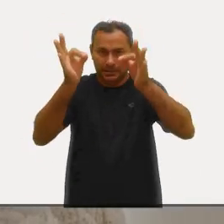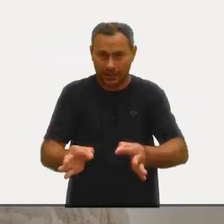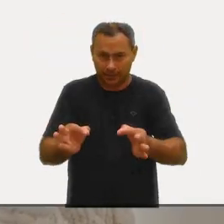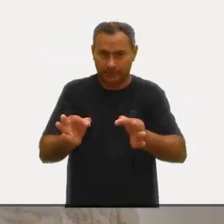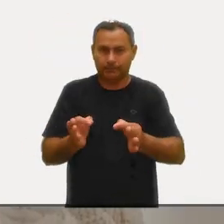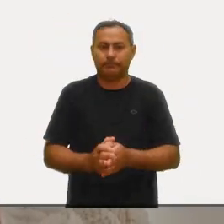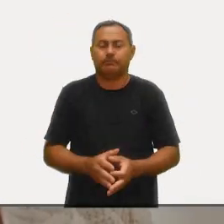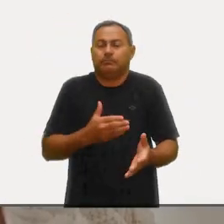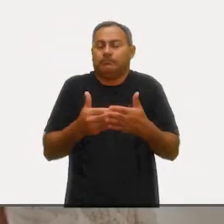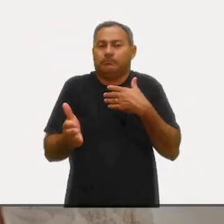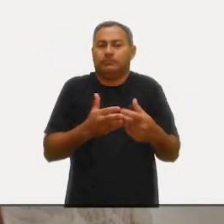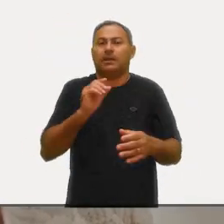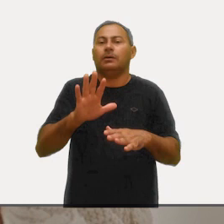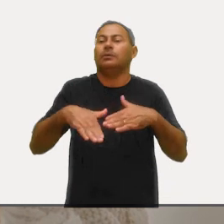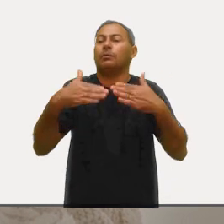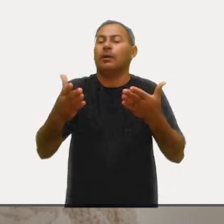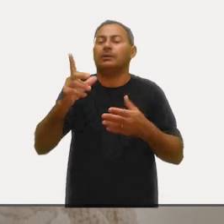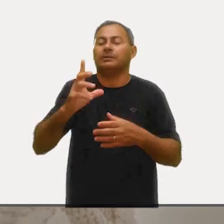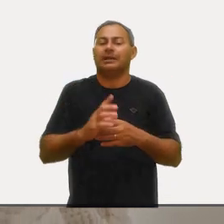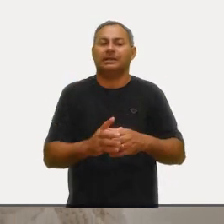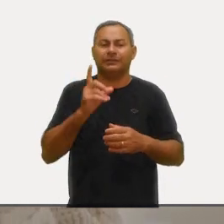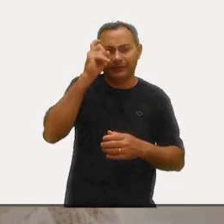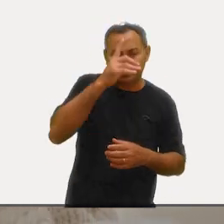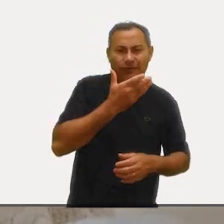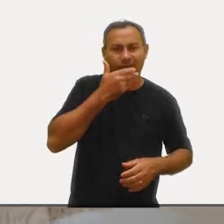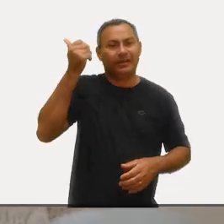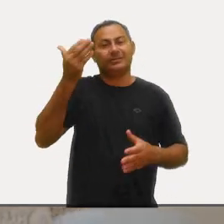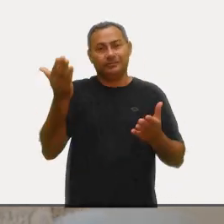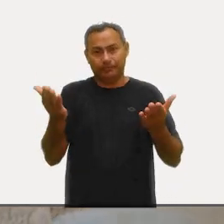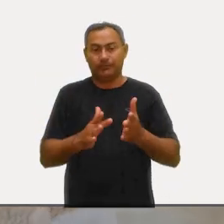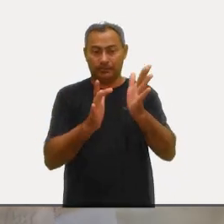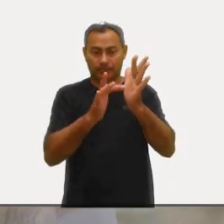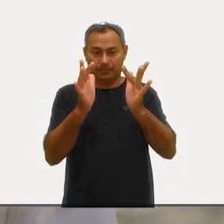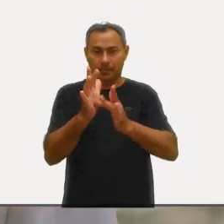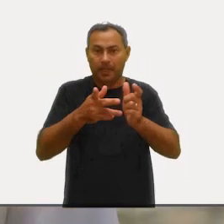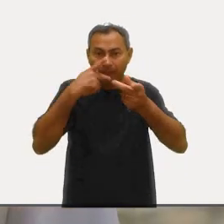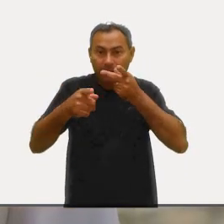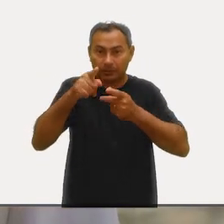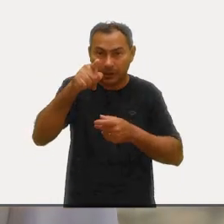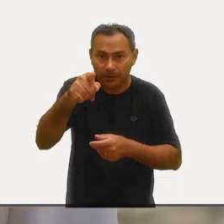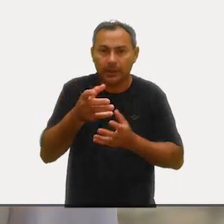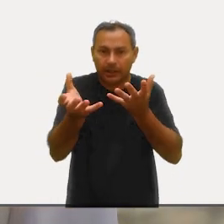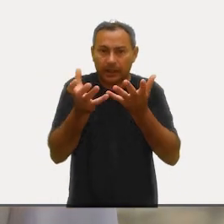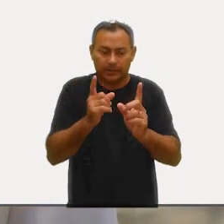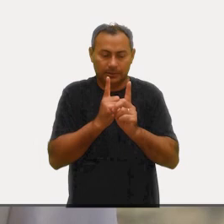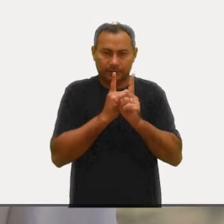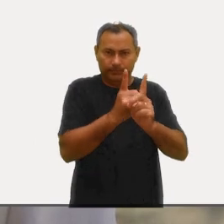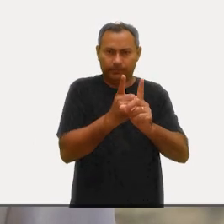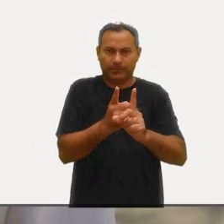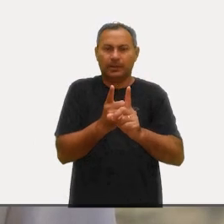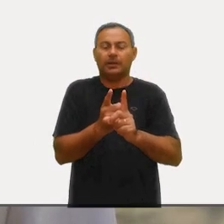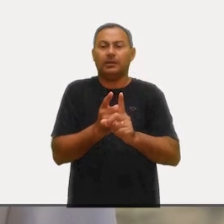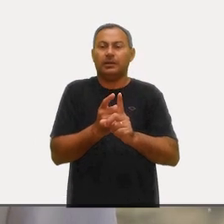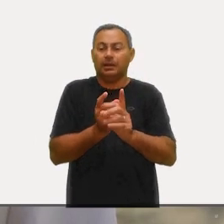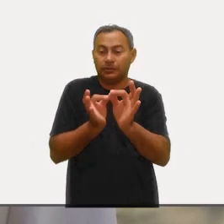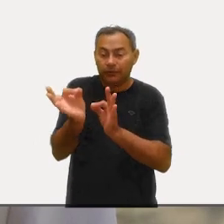era certo, independentemente de quanto isso lhe custaria. Jesus está dizendo para você que quer ser